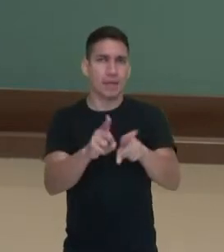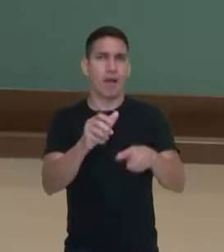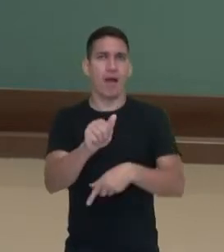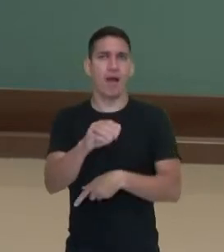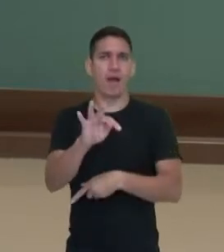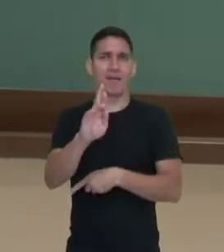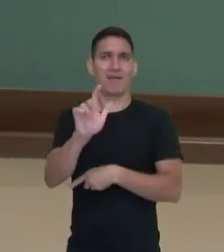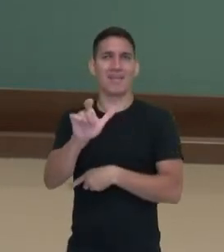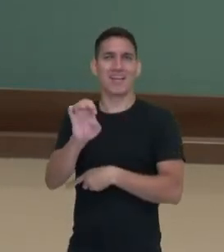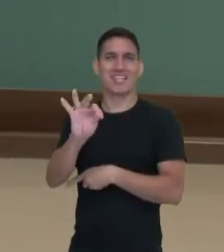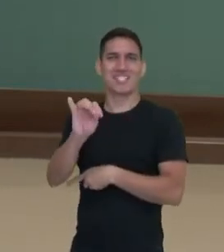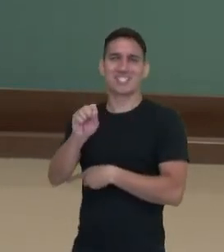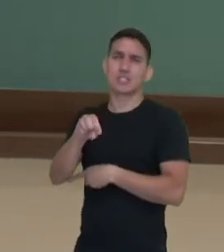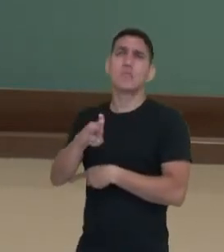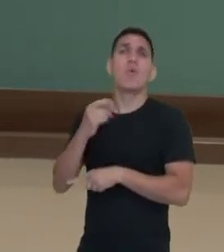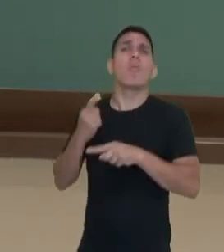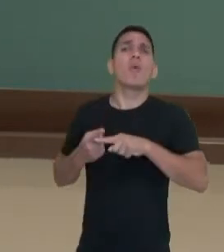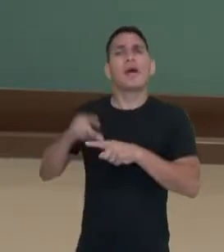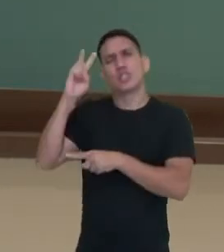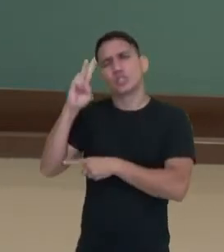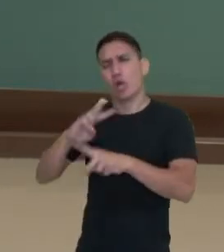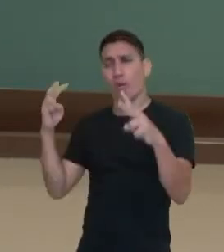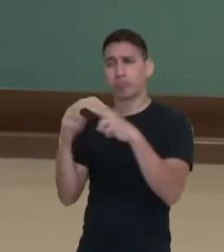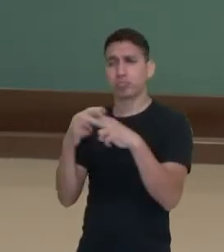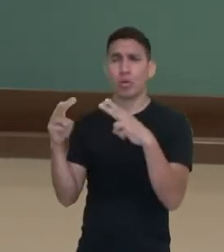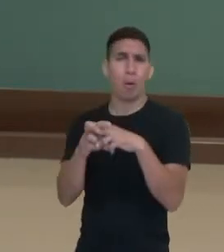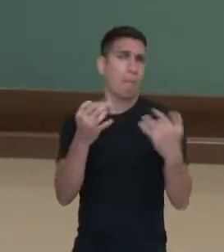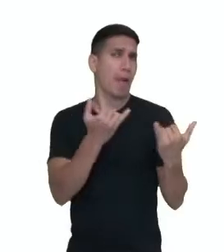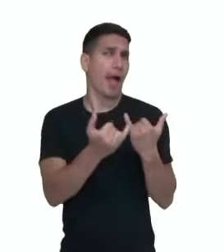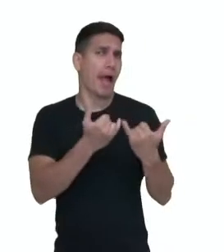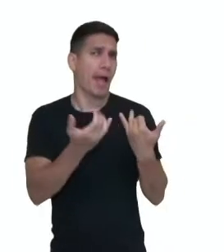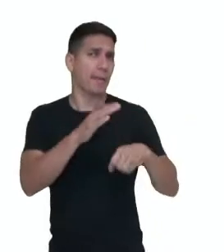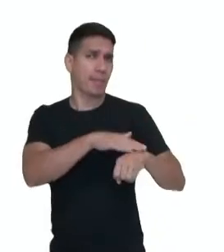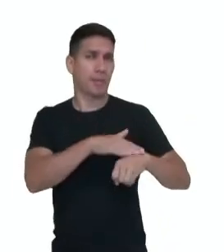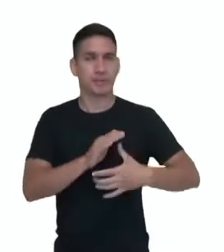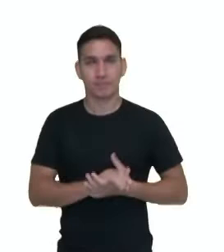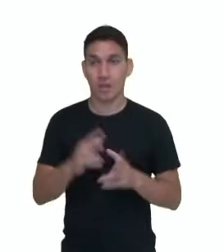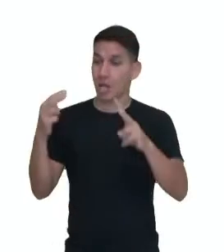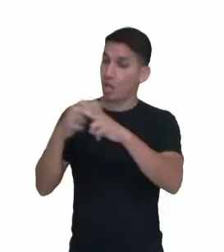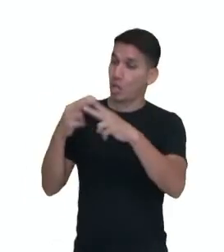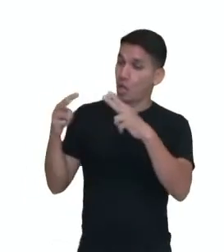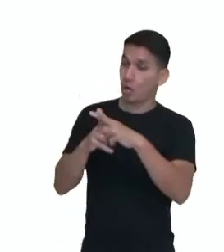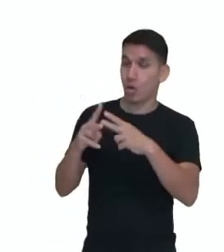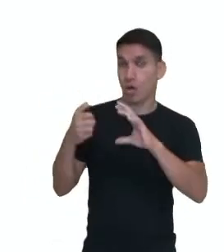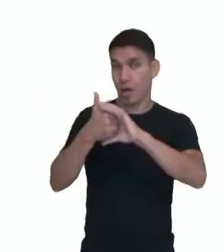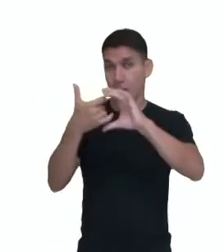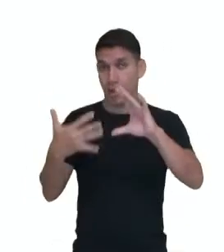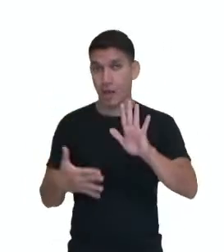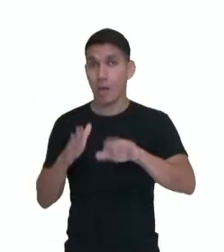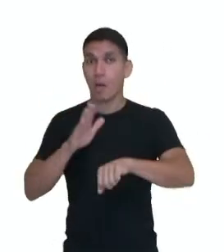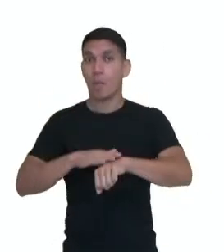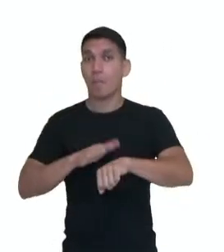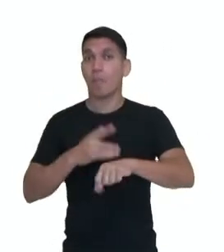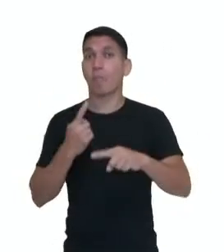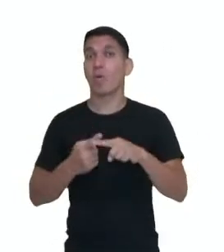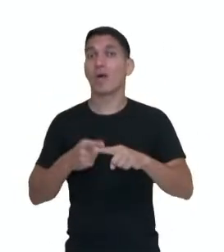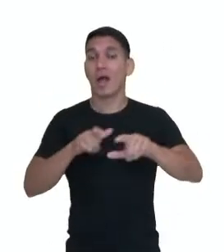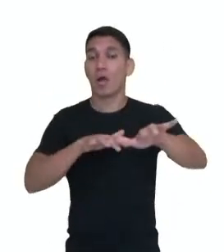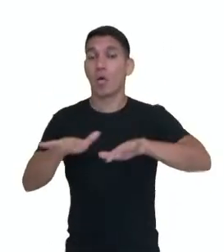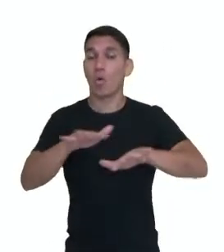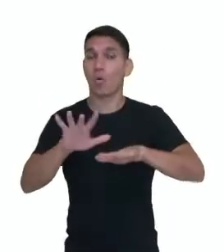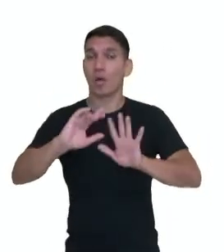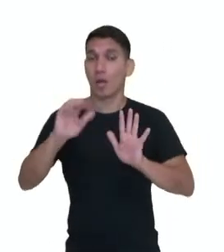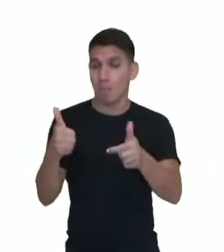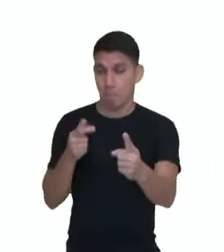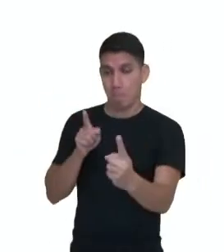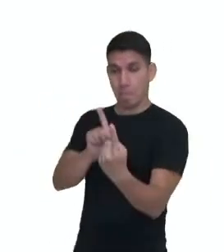a história da luta é bem parecida com a do atletismo. A luta é caracterizada por possuir movimentos de combate a curta